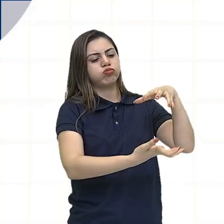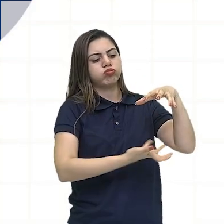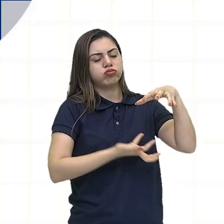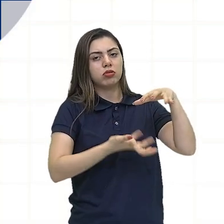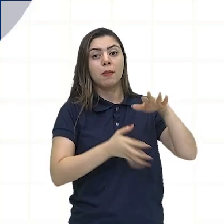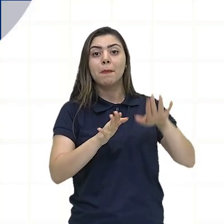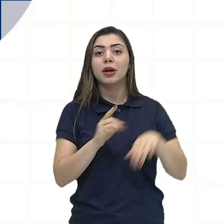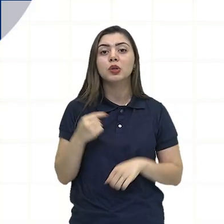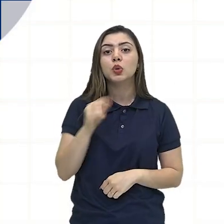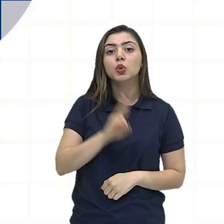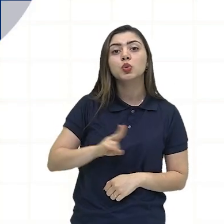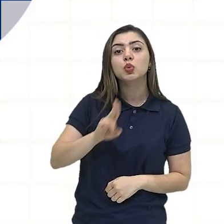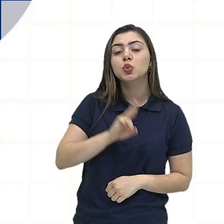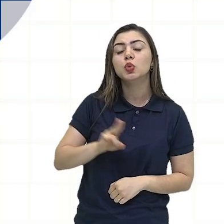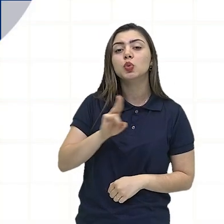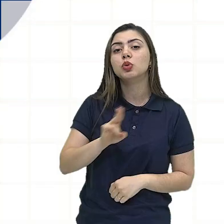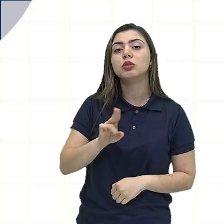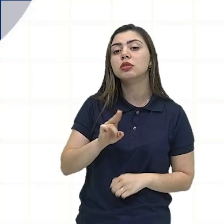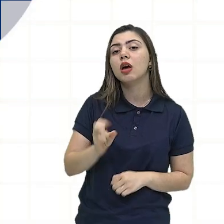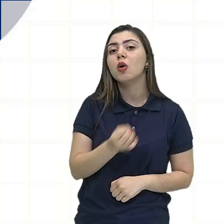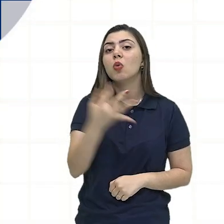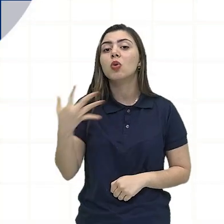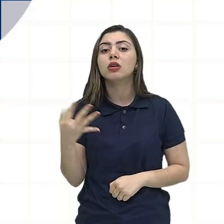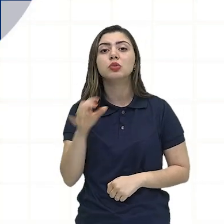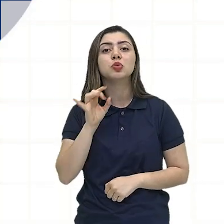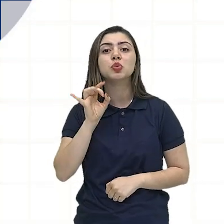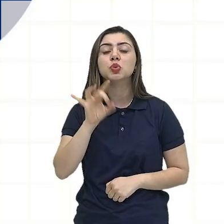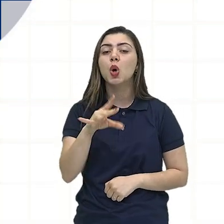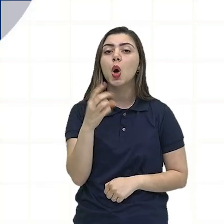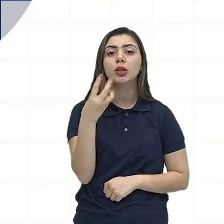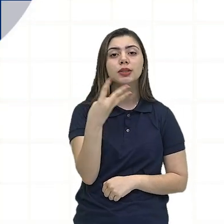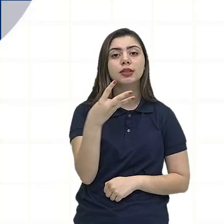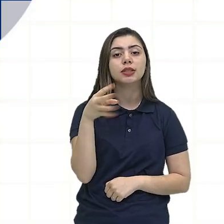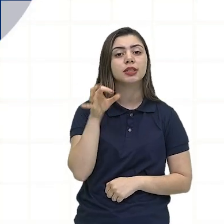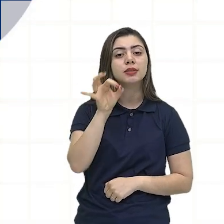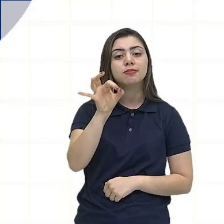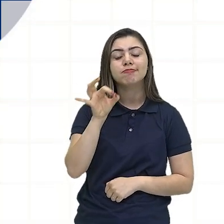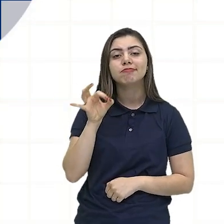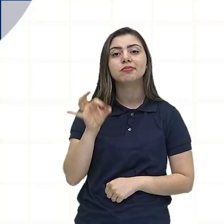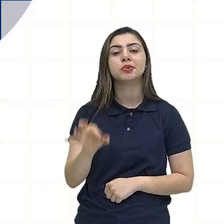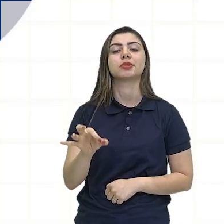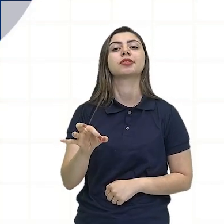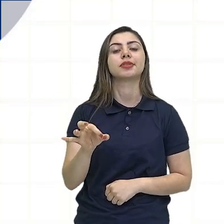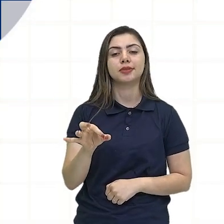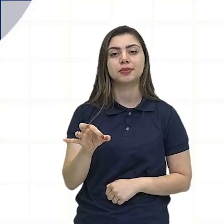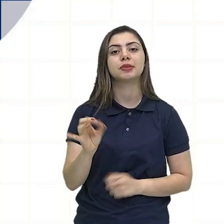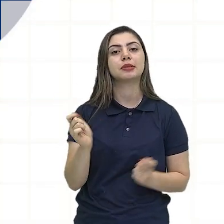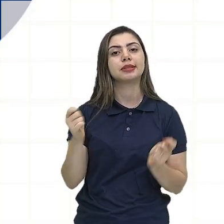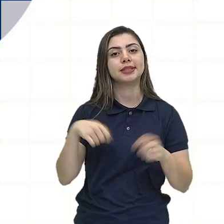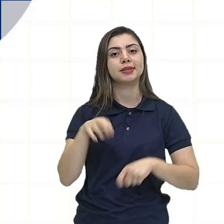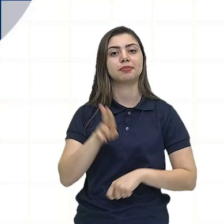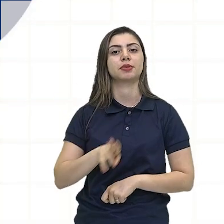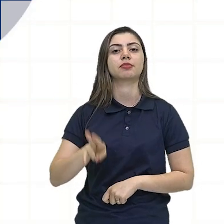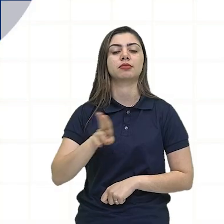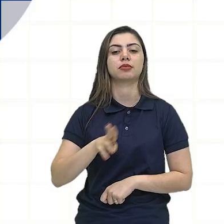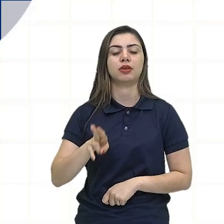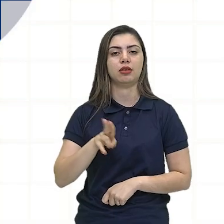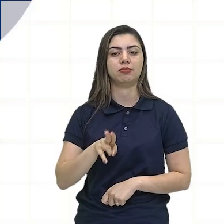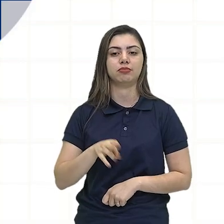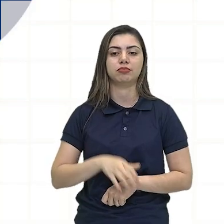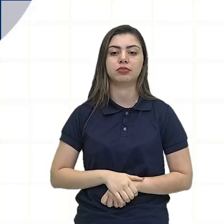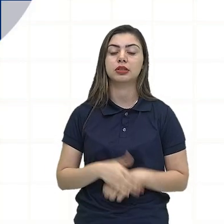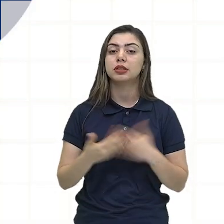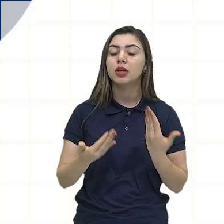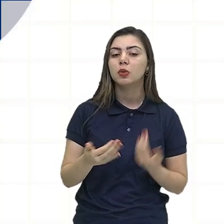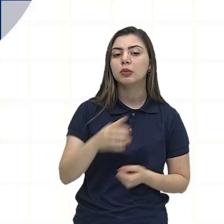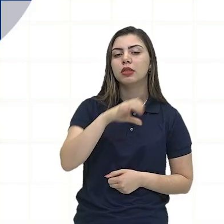a água que a gente tem disponível para o nosso consumo é apenas 3%. O restante,